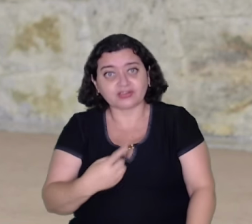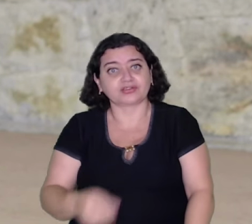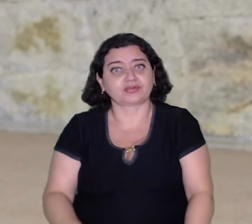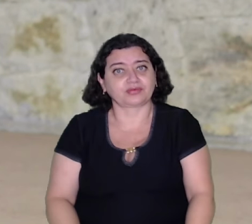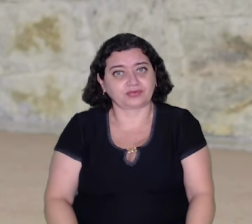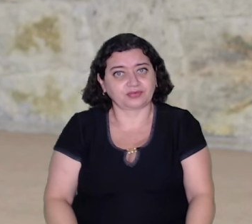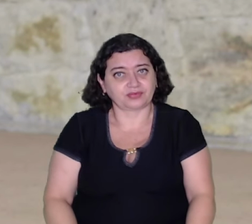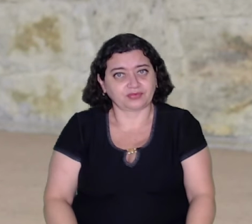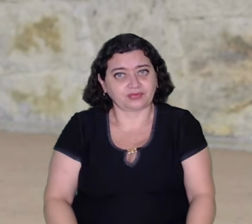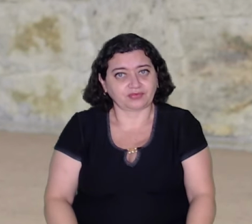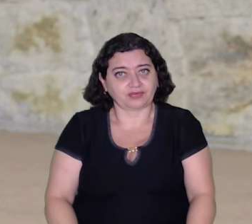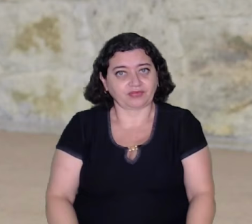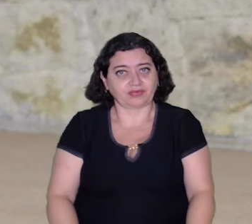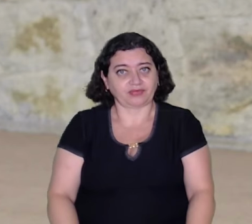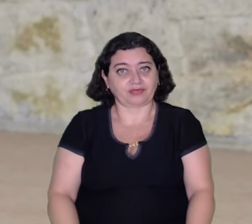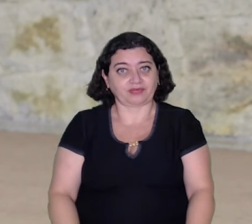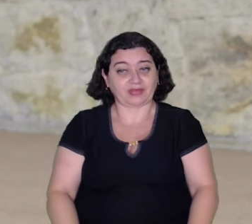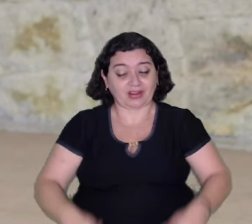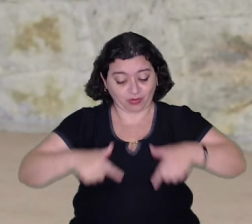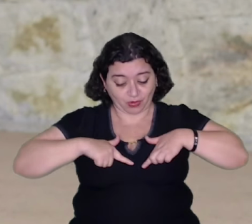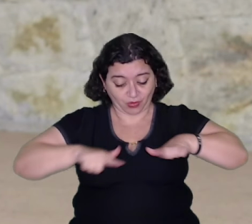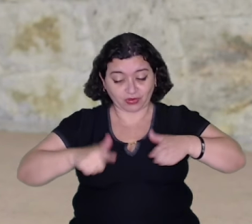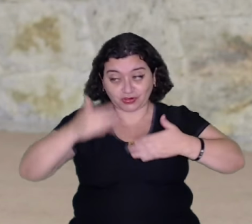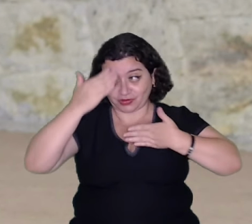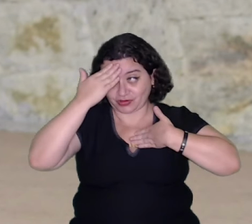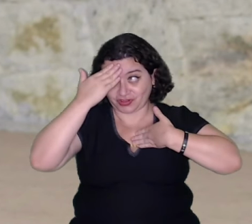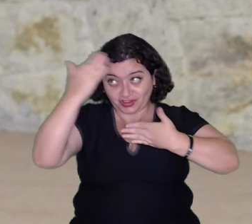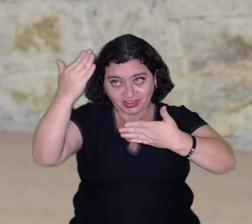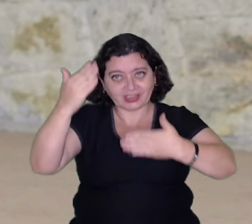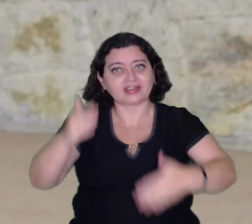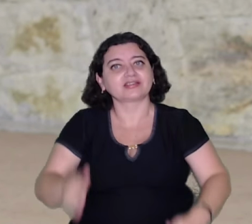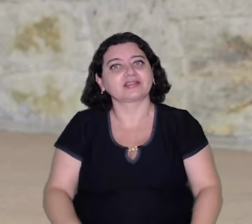e com ações de graça. Interessante.